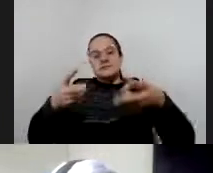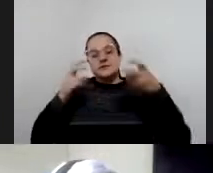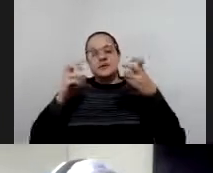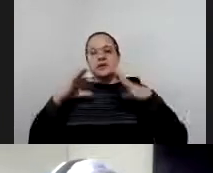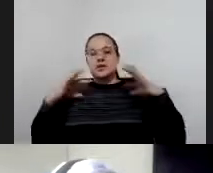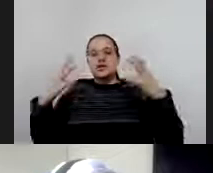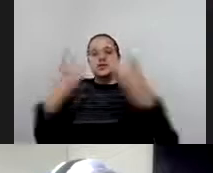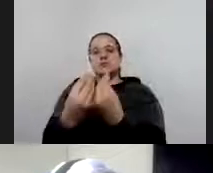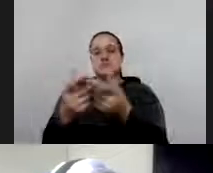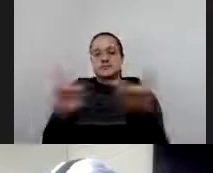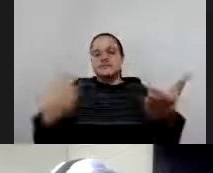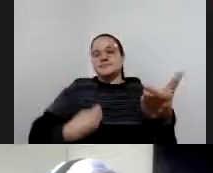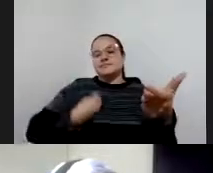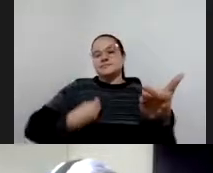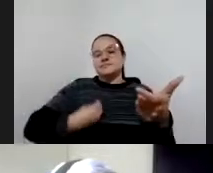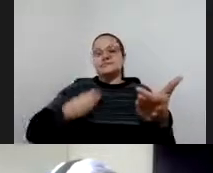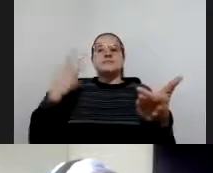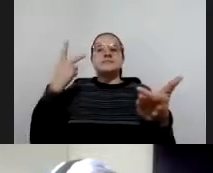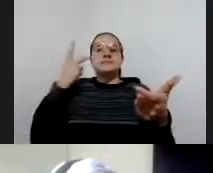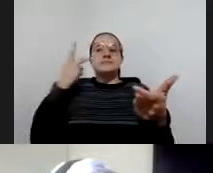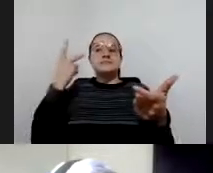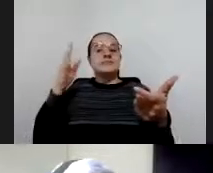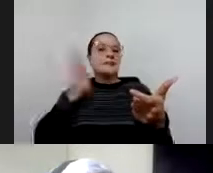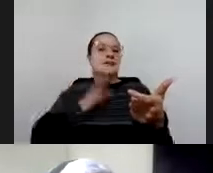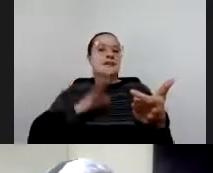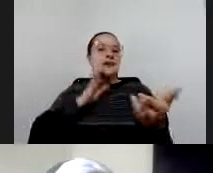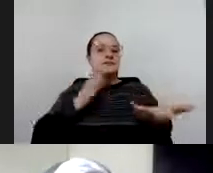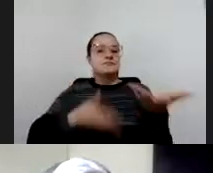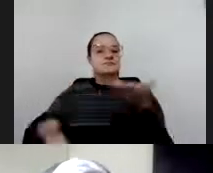São Paulo, e isso é muito legal a gente ver que